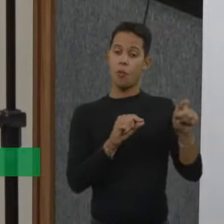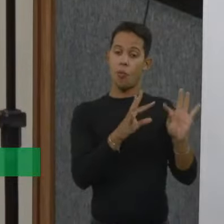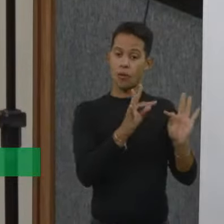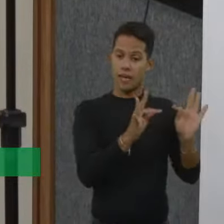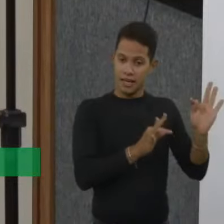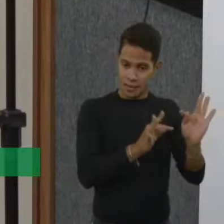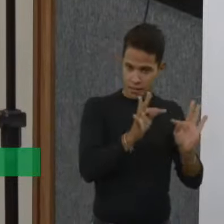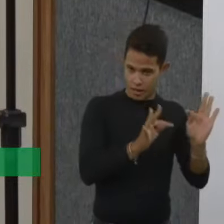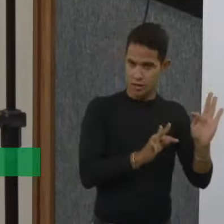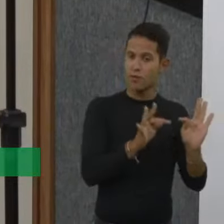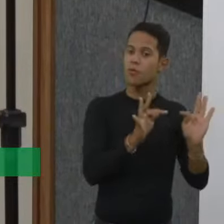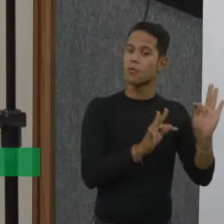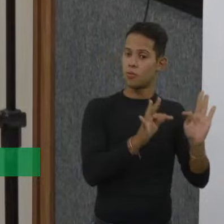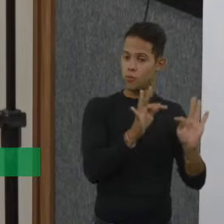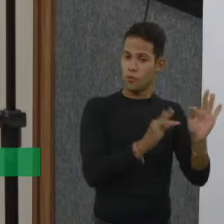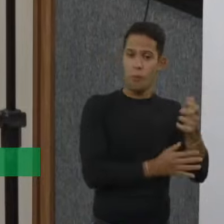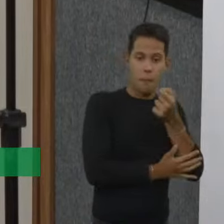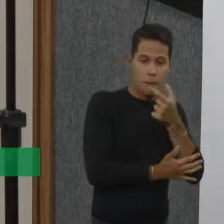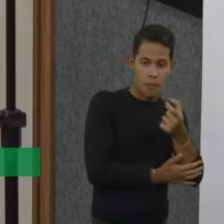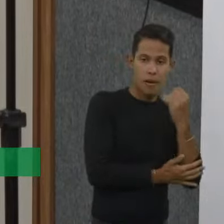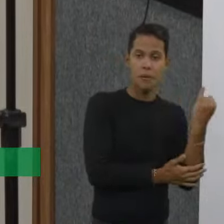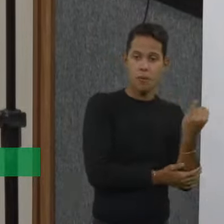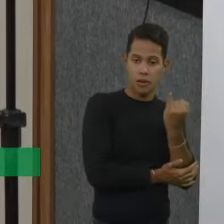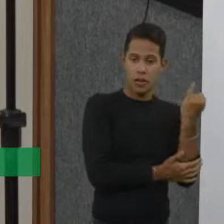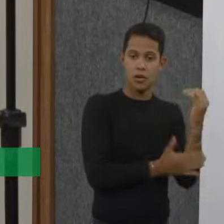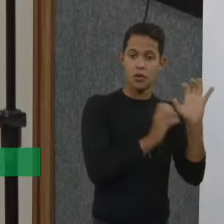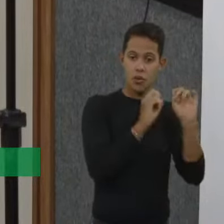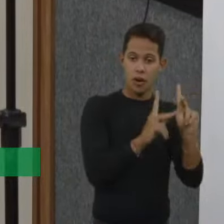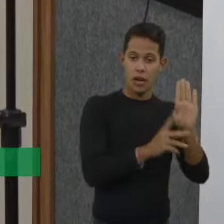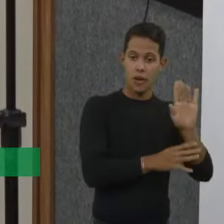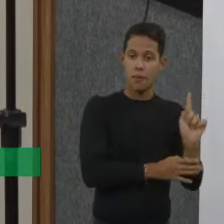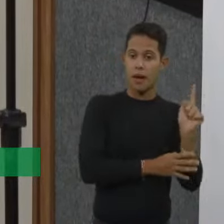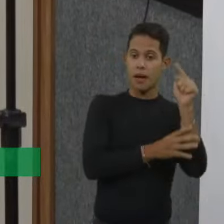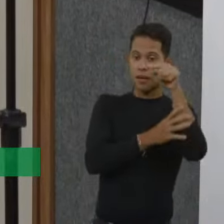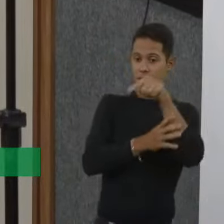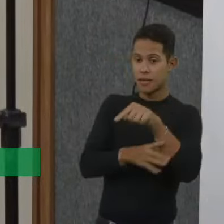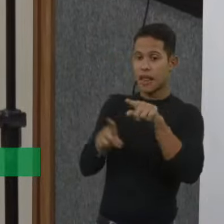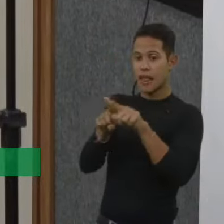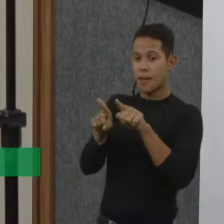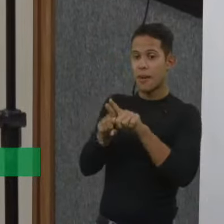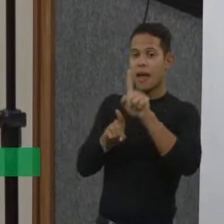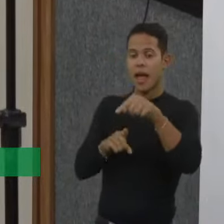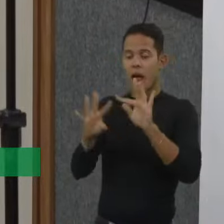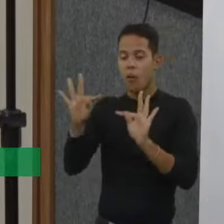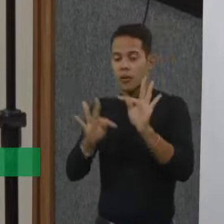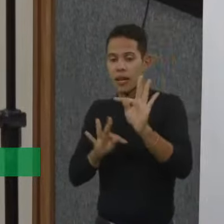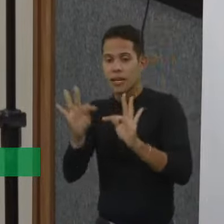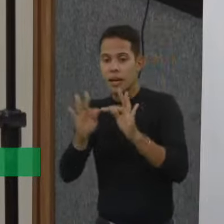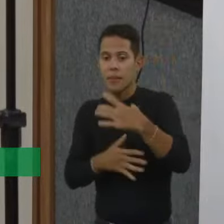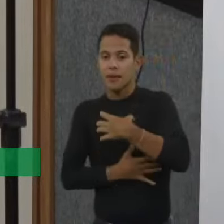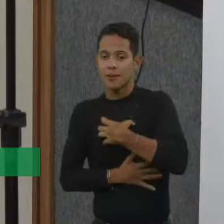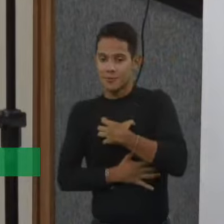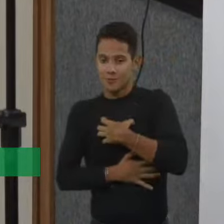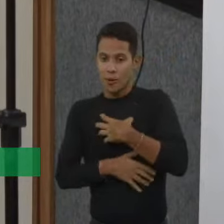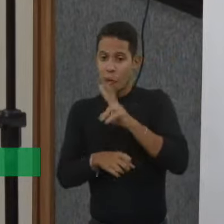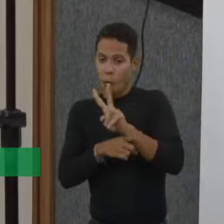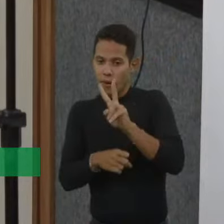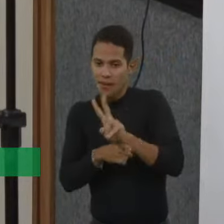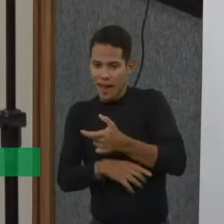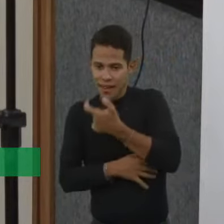tratamento medicamentoso, é fazer um tratamento emocional. É cuidar da doença, mas também